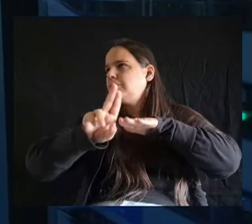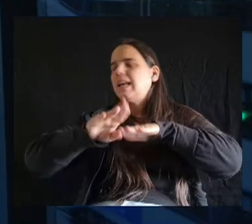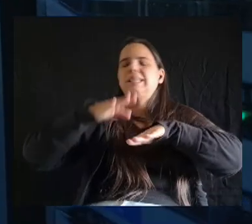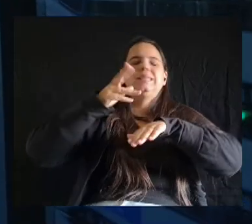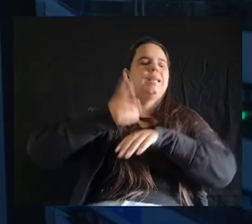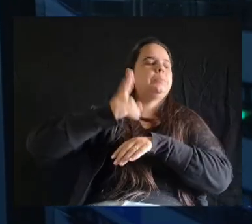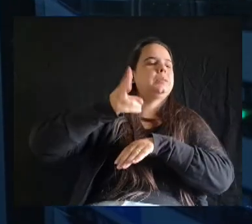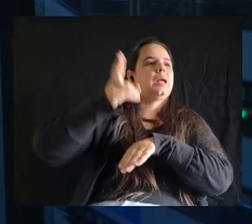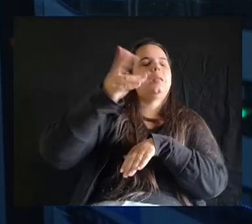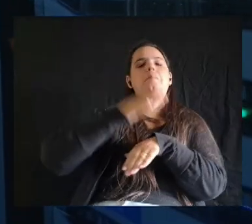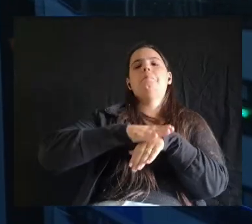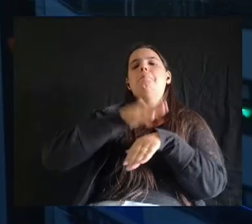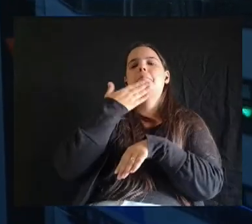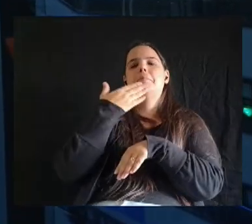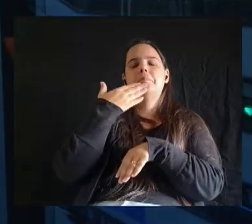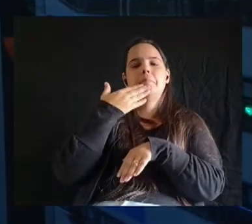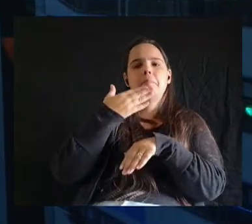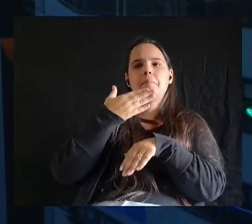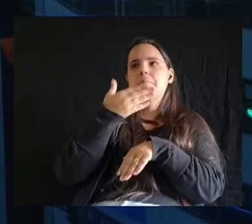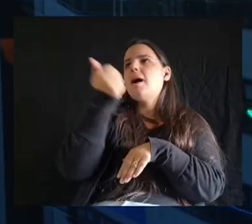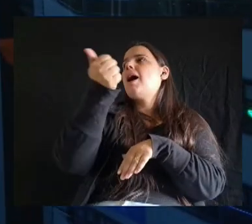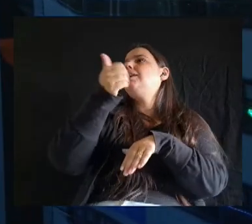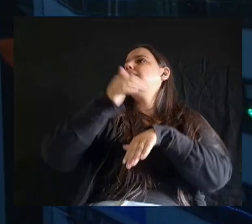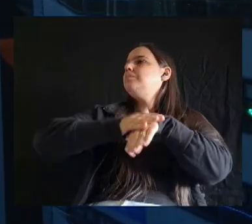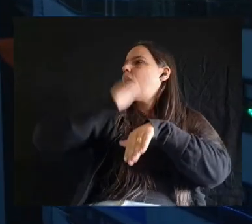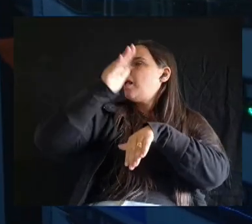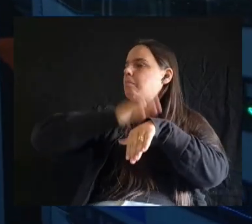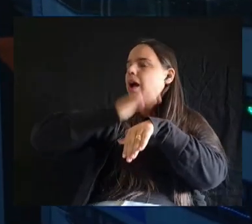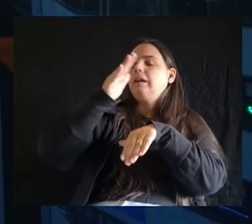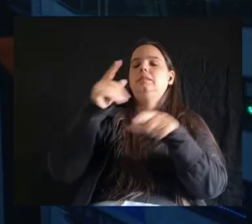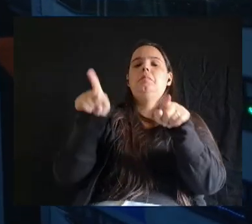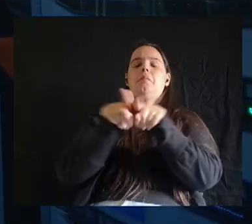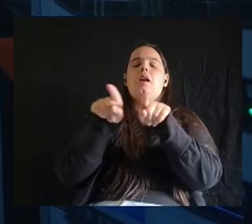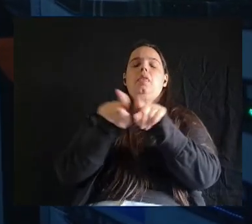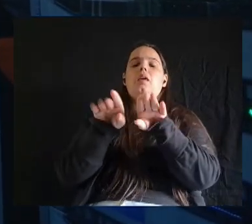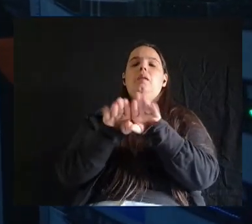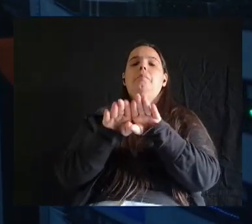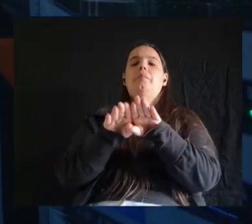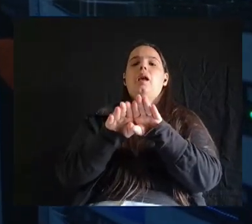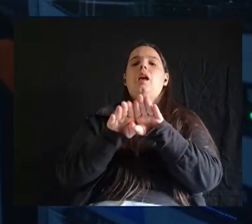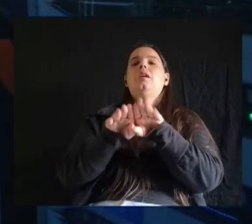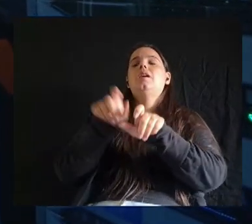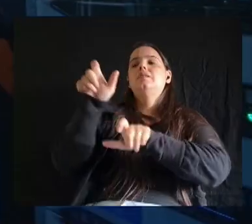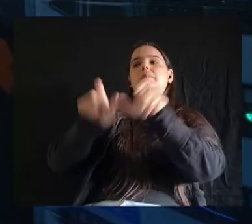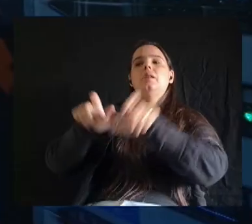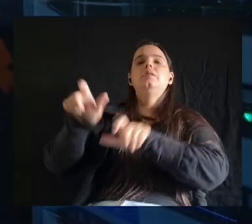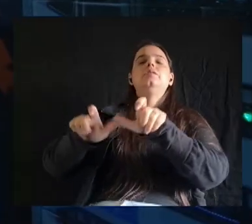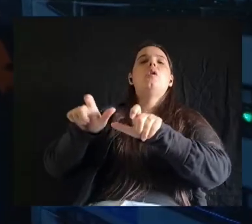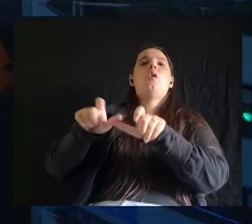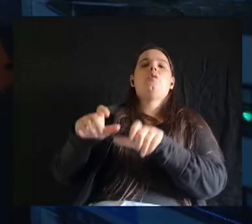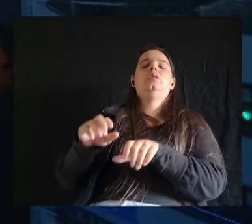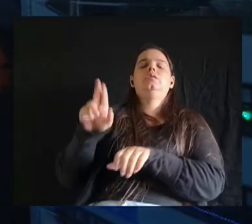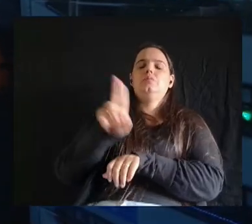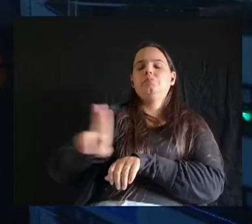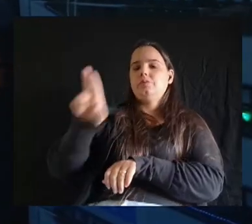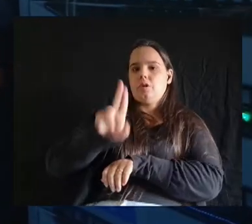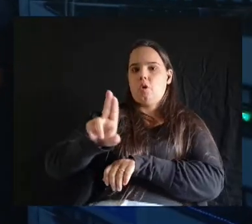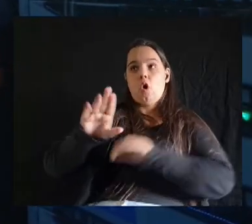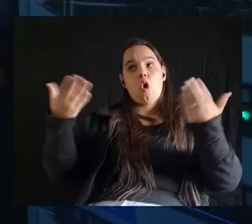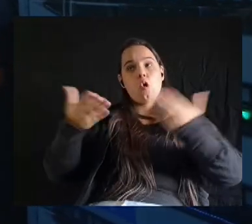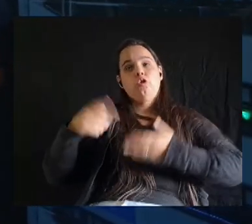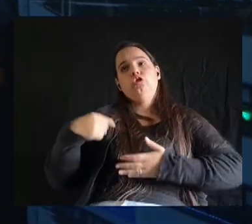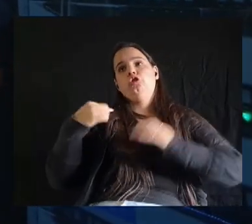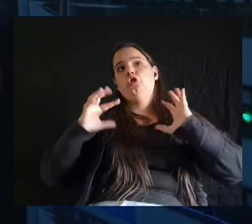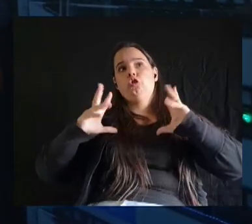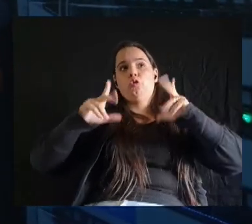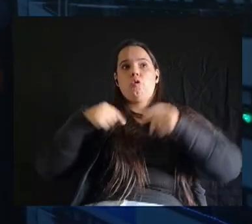para suas operações, mas também pelo cidadão, né. Hoje, todos nós conhecemos os algoritmos,